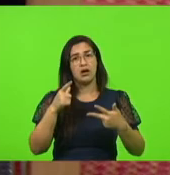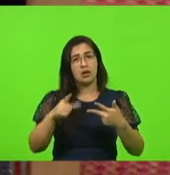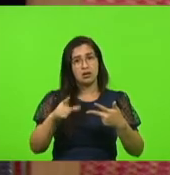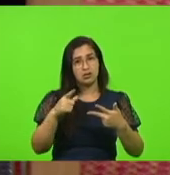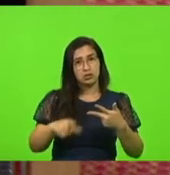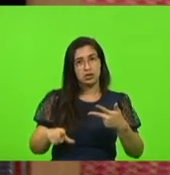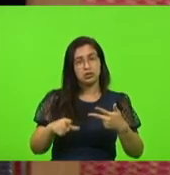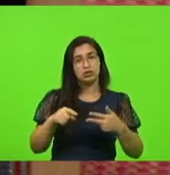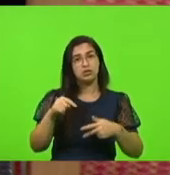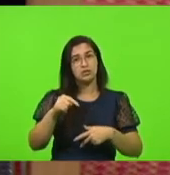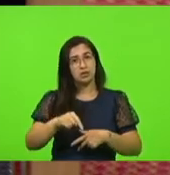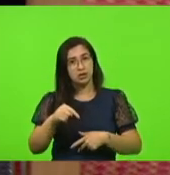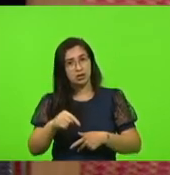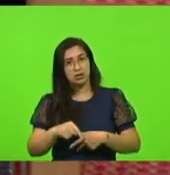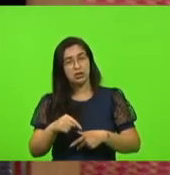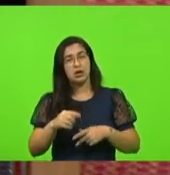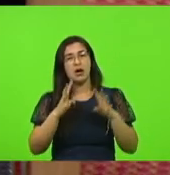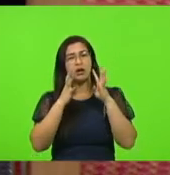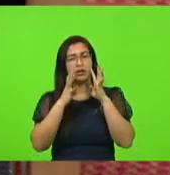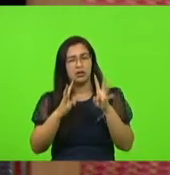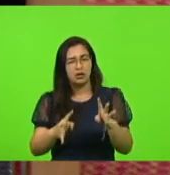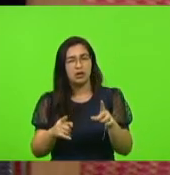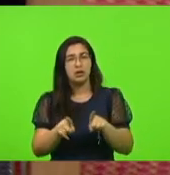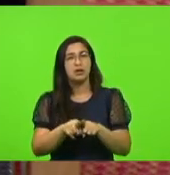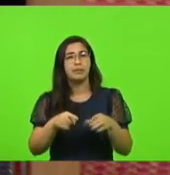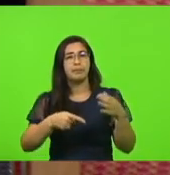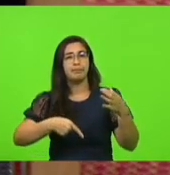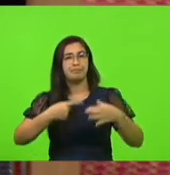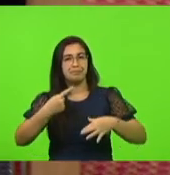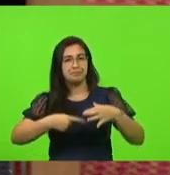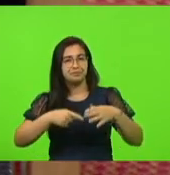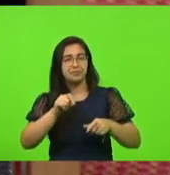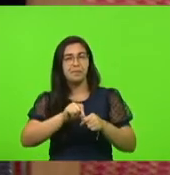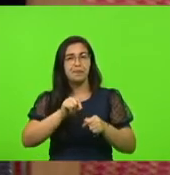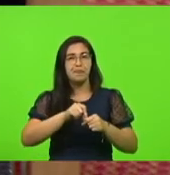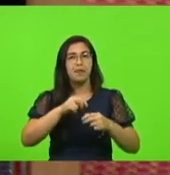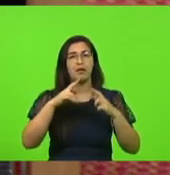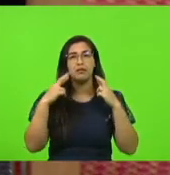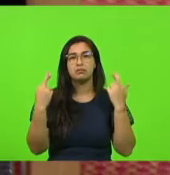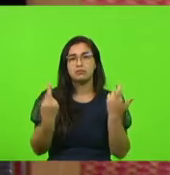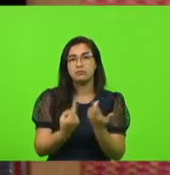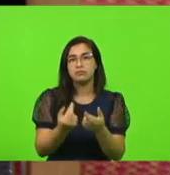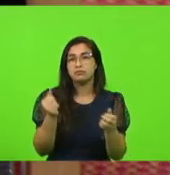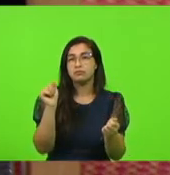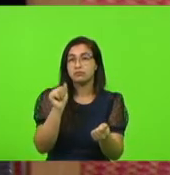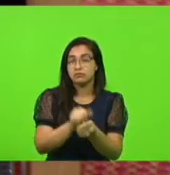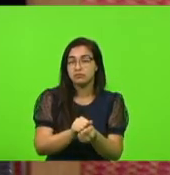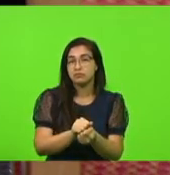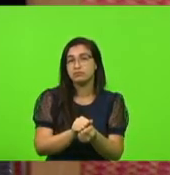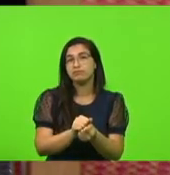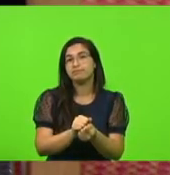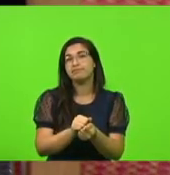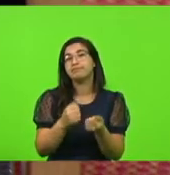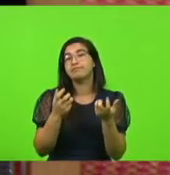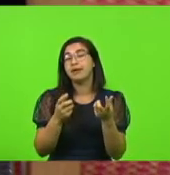atenta, as comissões fazendo as reuniões conjuntas, e vamos